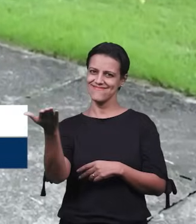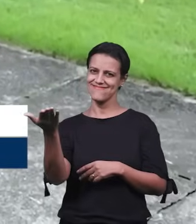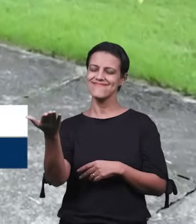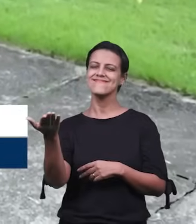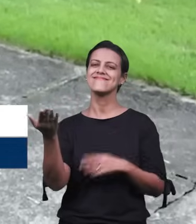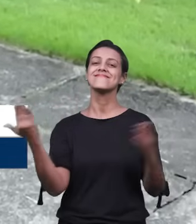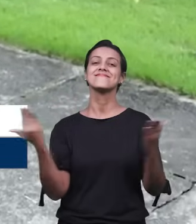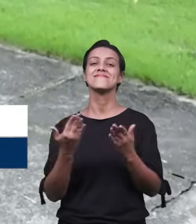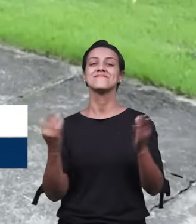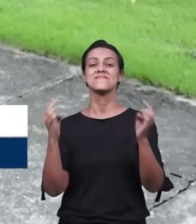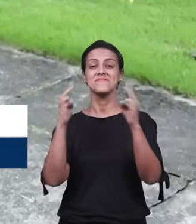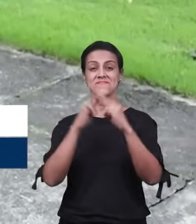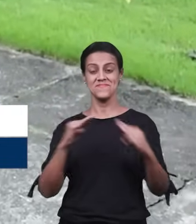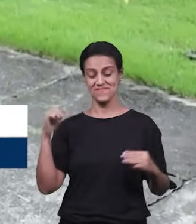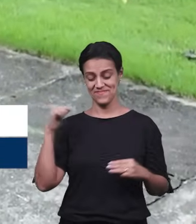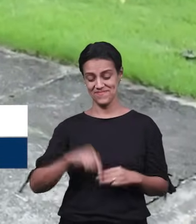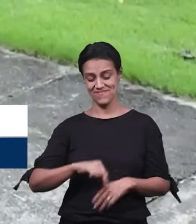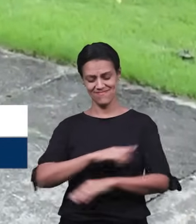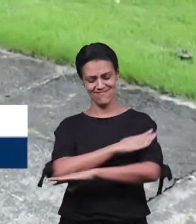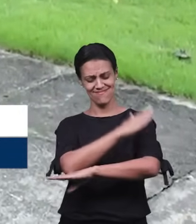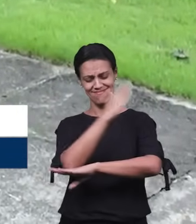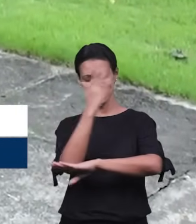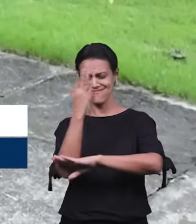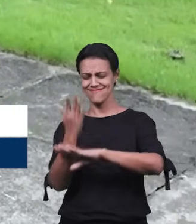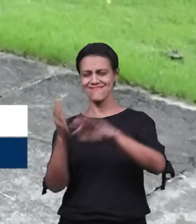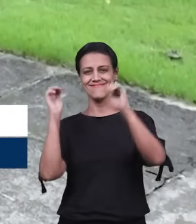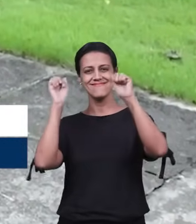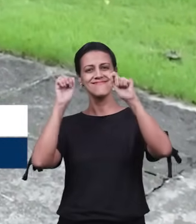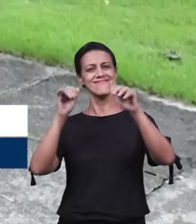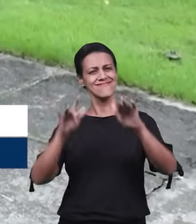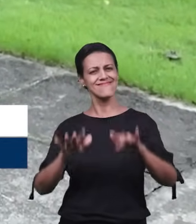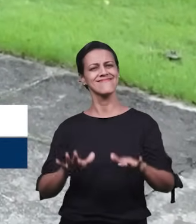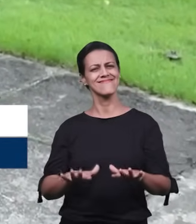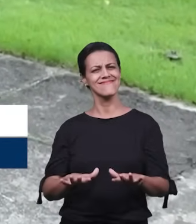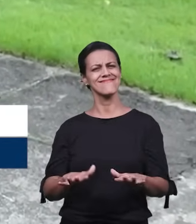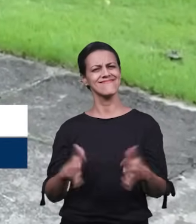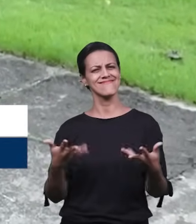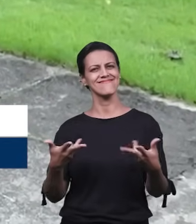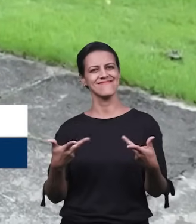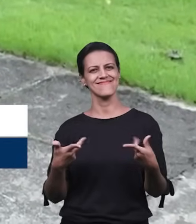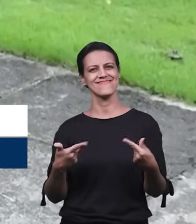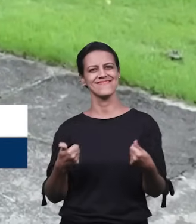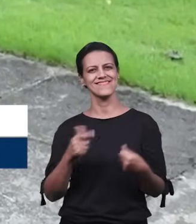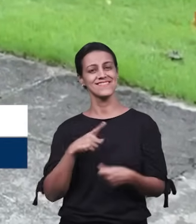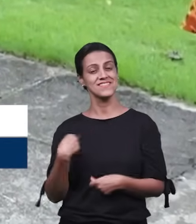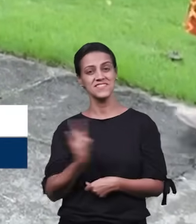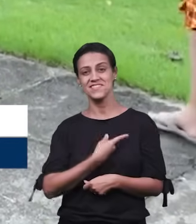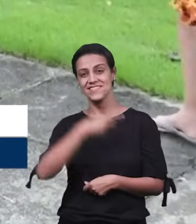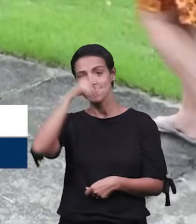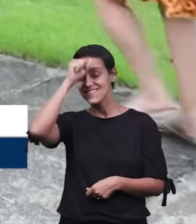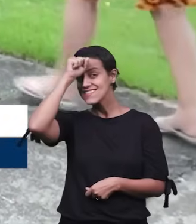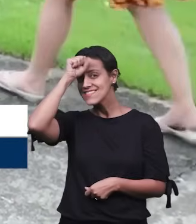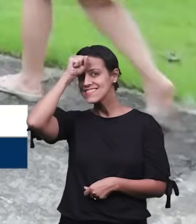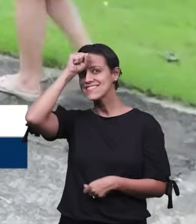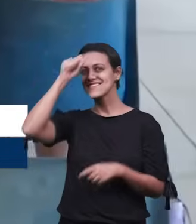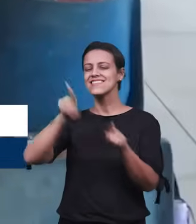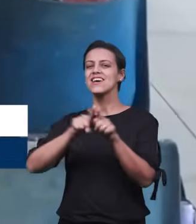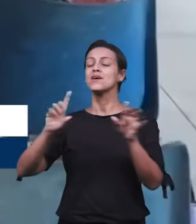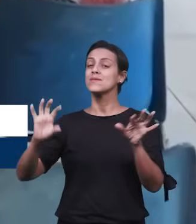nós estamos aqui no Manaim, tendo um dia maravilhoso diante do altar do Senhor, um dia de bênçãos, de muito aprendizado e de muita